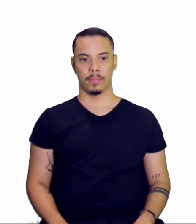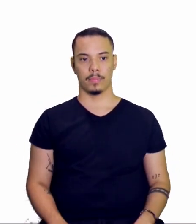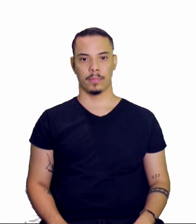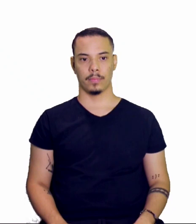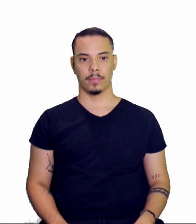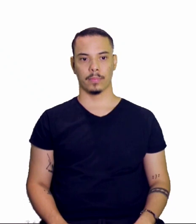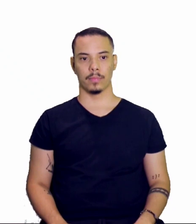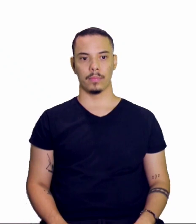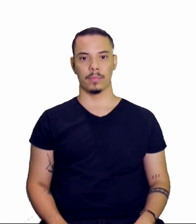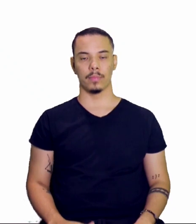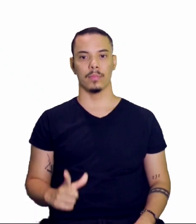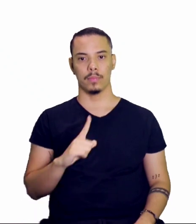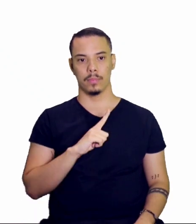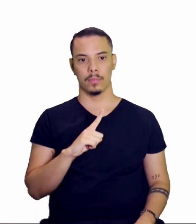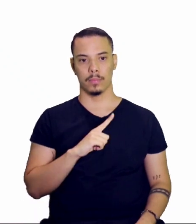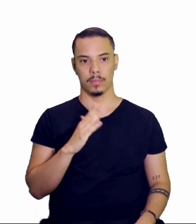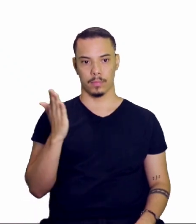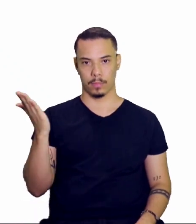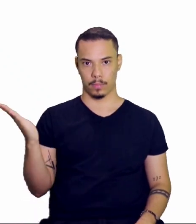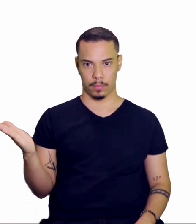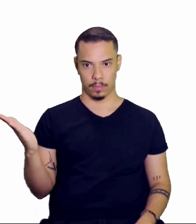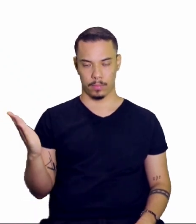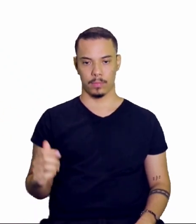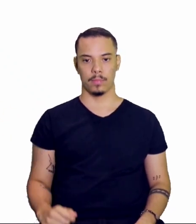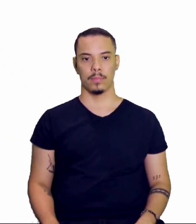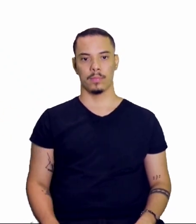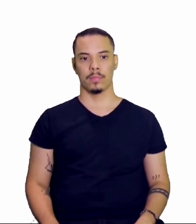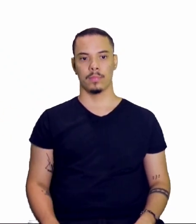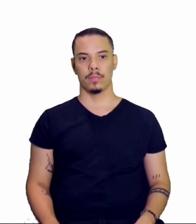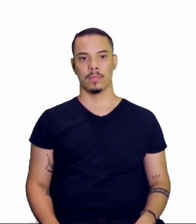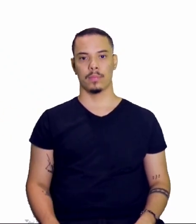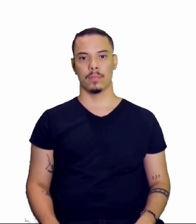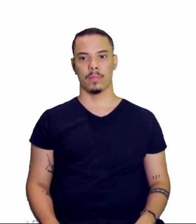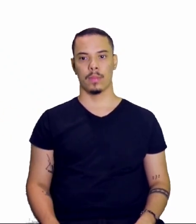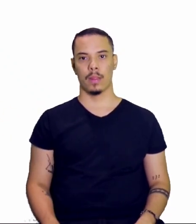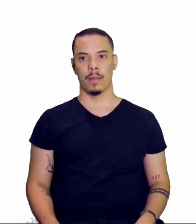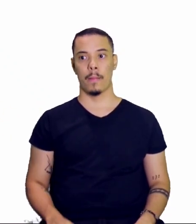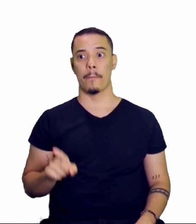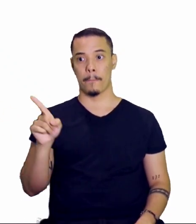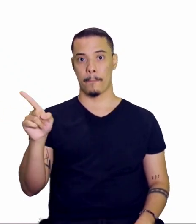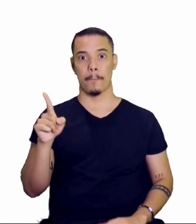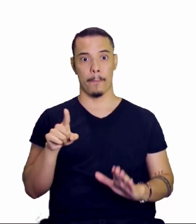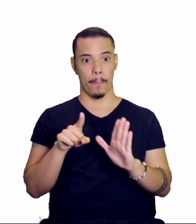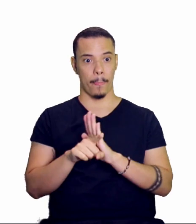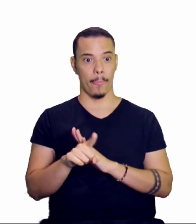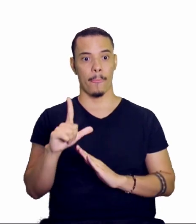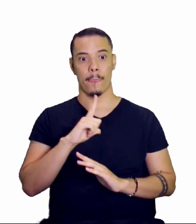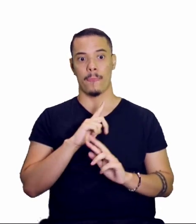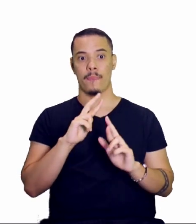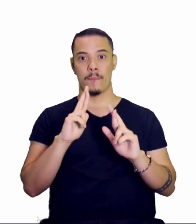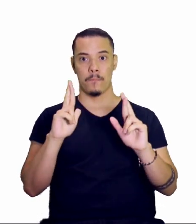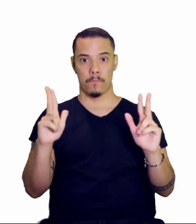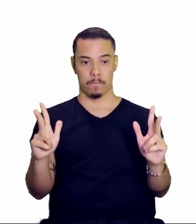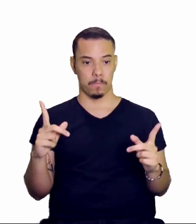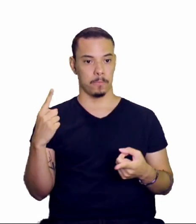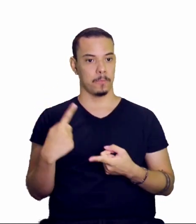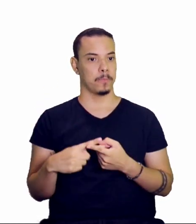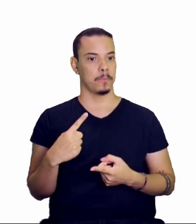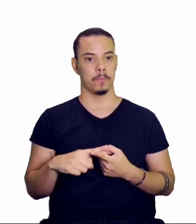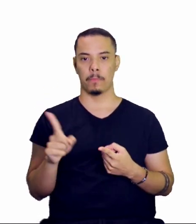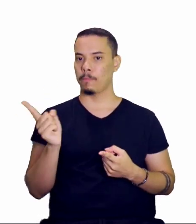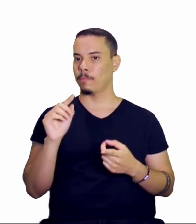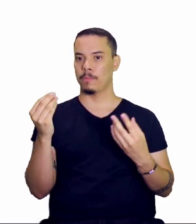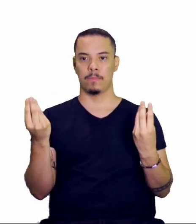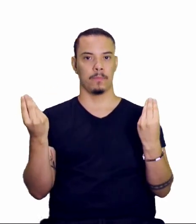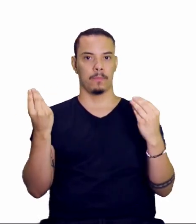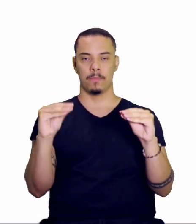Vamos ver, ó, nós temos as alternativas, tá? Pessoal, olha só, essa questão, ela tem uma diferença da outra porque ela não coloca a